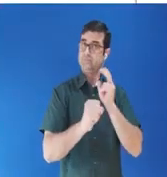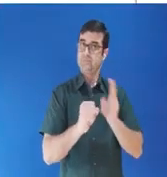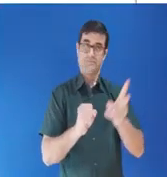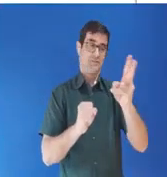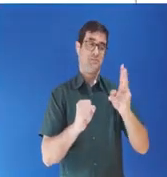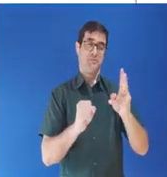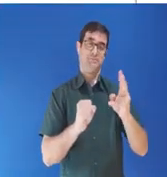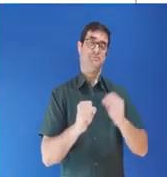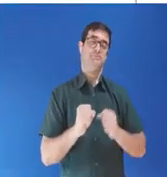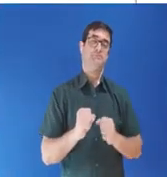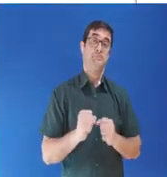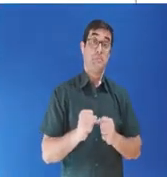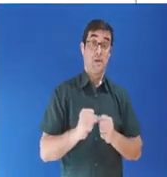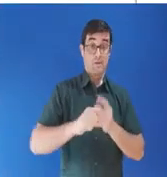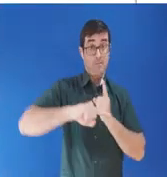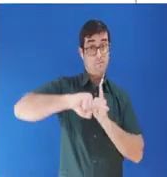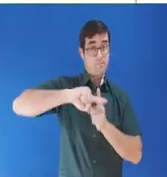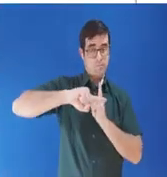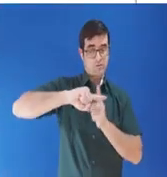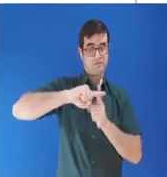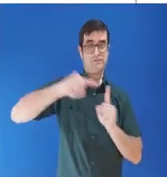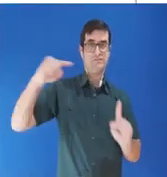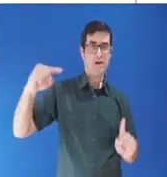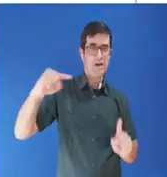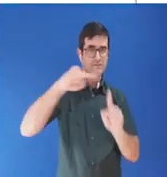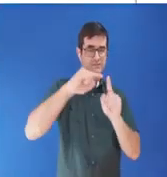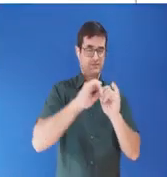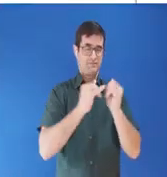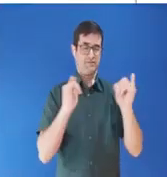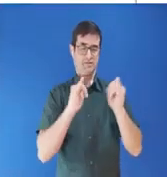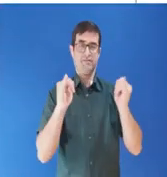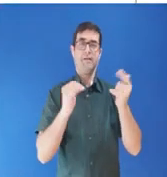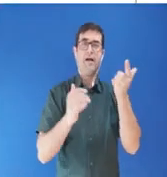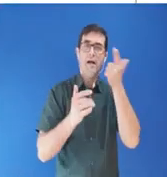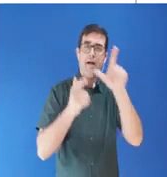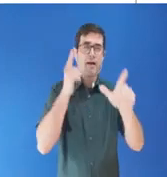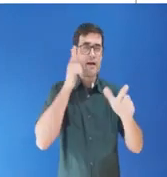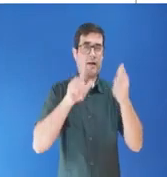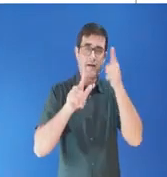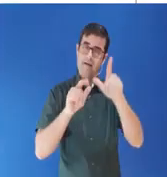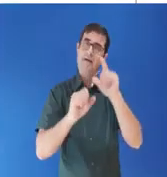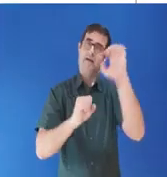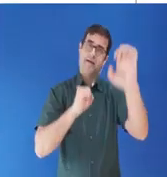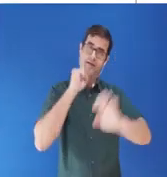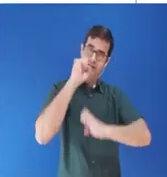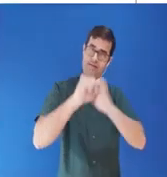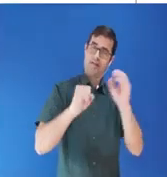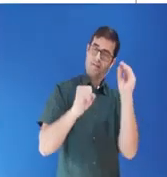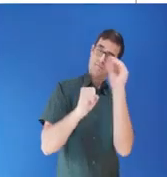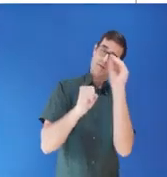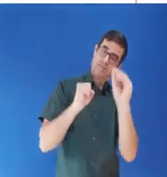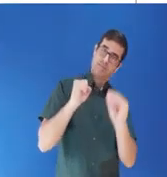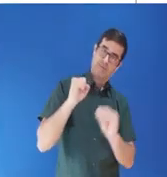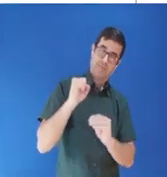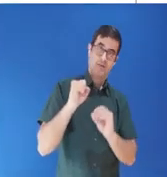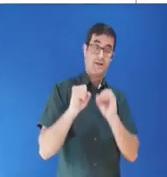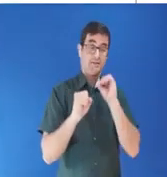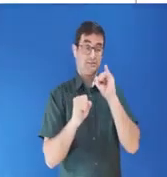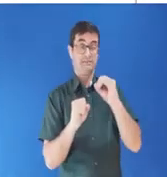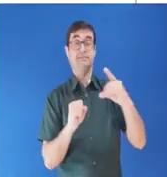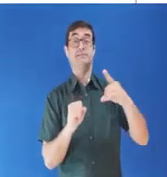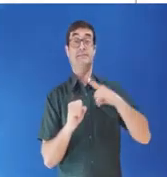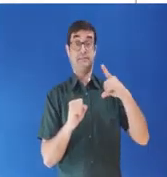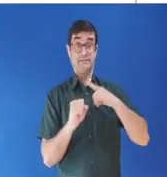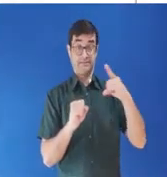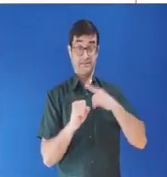mais positiva for a afinidade eletrônica, maior será a tendência de ganhar elétrons, o que é bem óbvio, porque se eu tenho uma